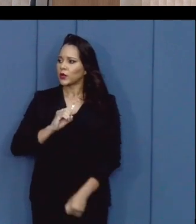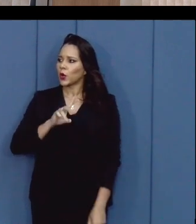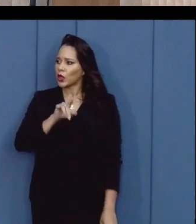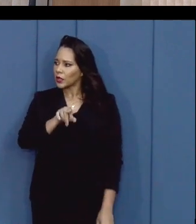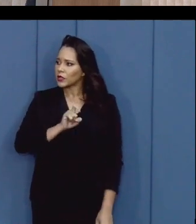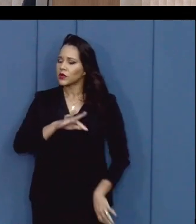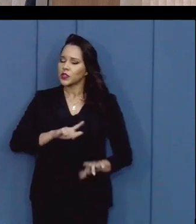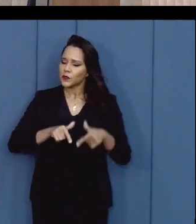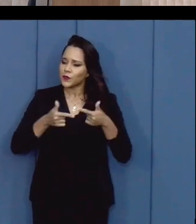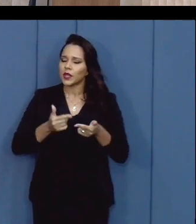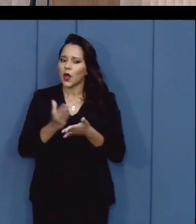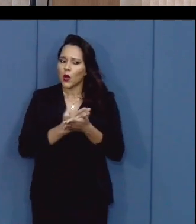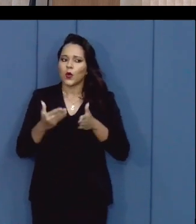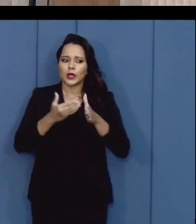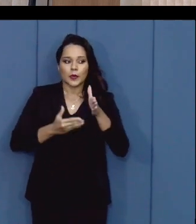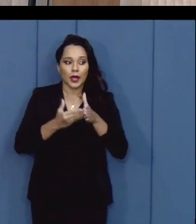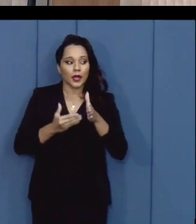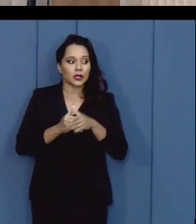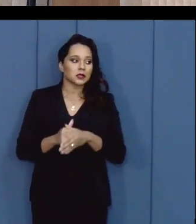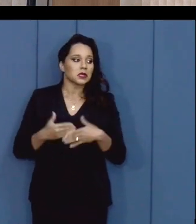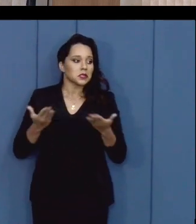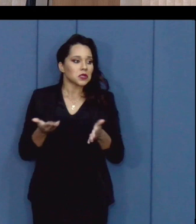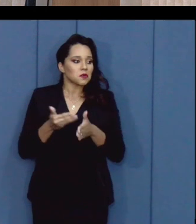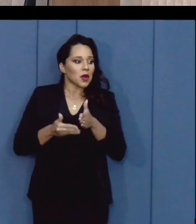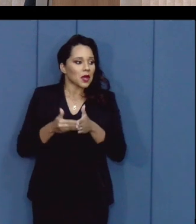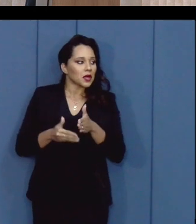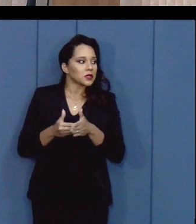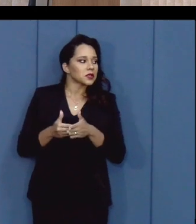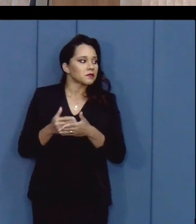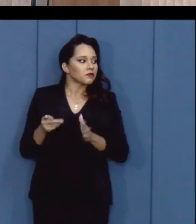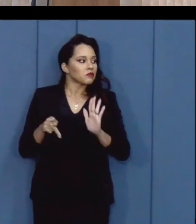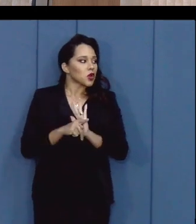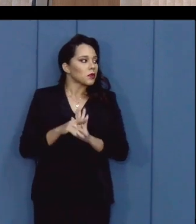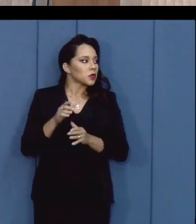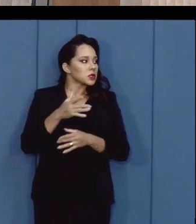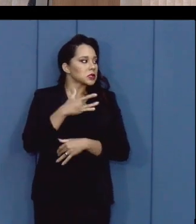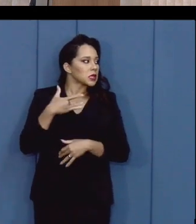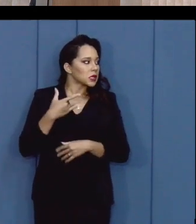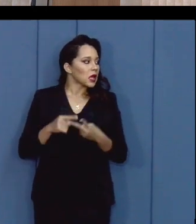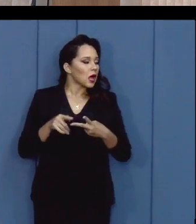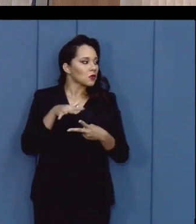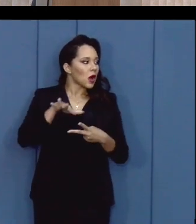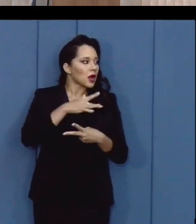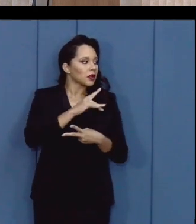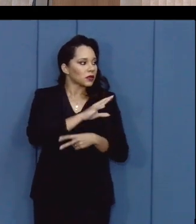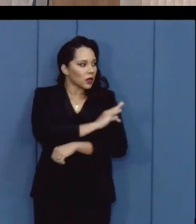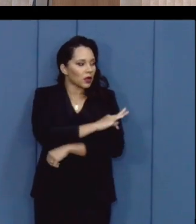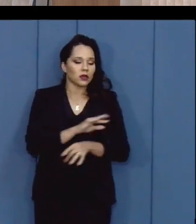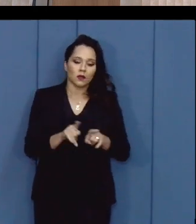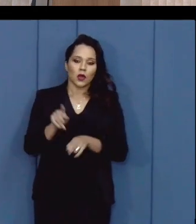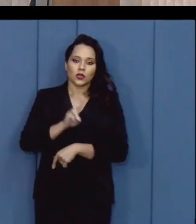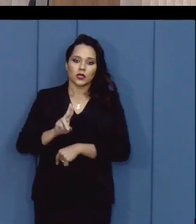Codex quando a gente enfrenta determinadas barreiras, sejam elas de caráter sanitário ou barreiras técnicas, mas